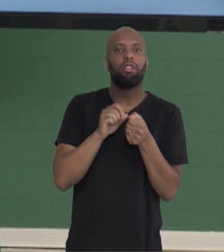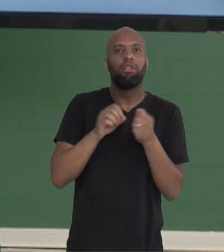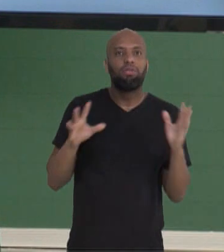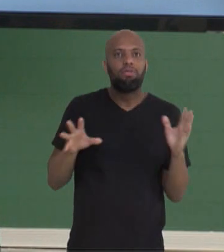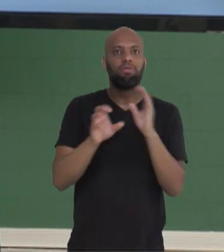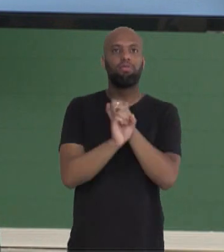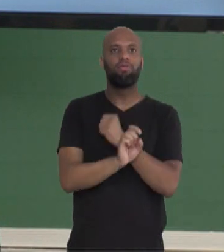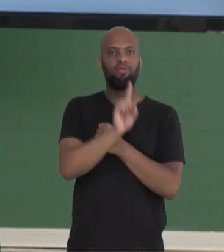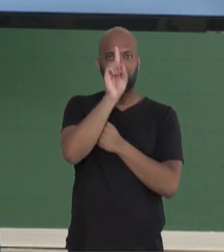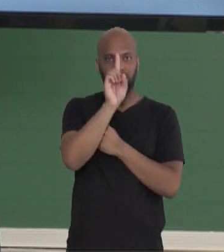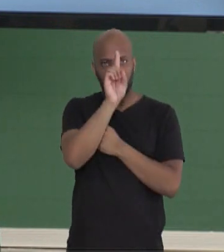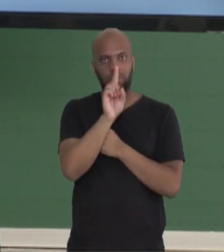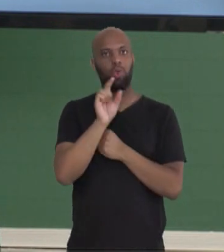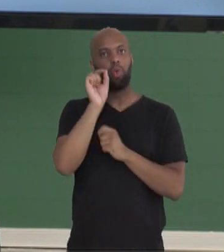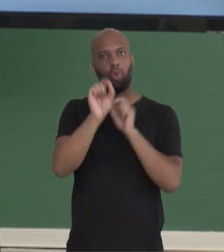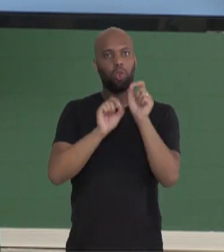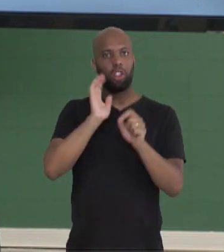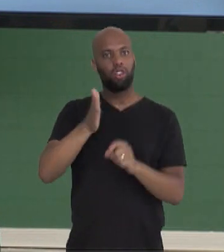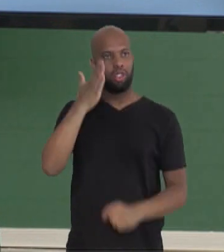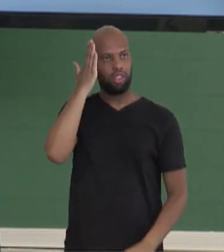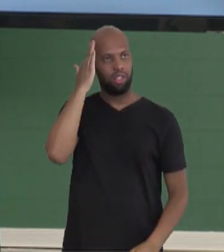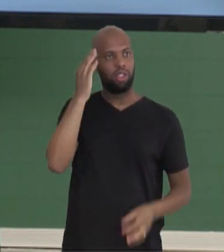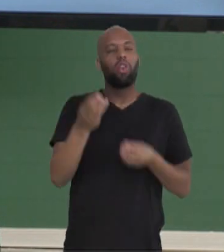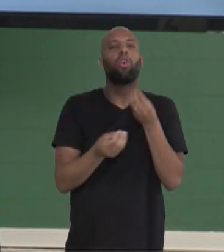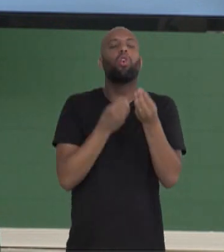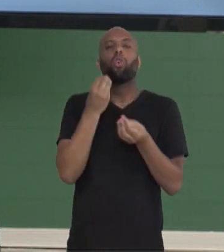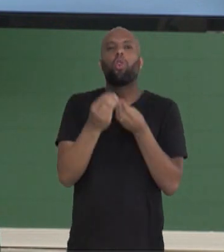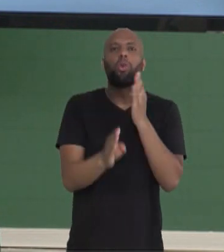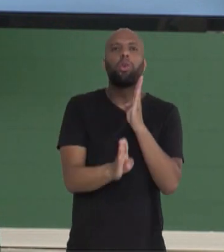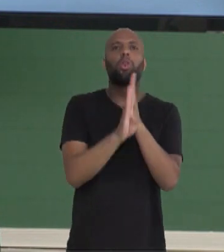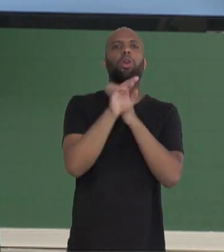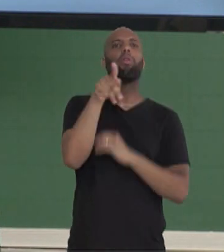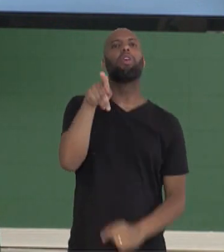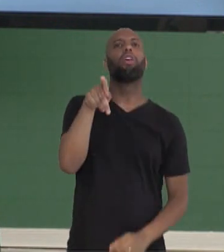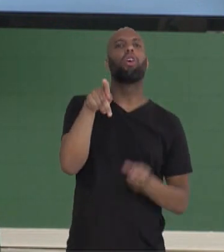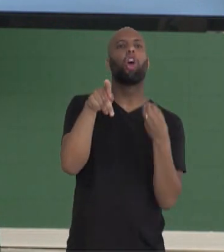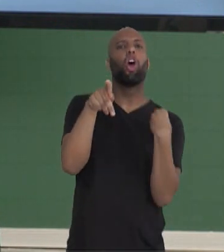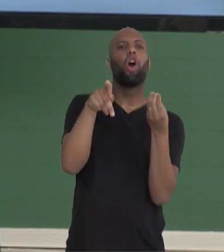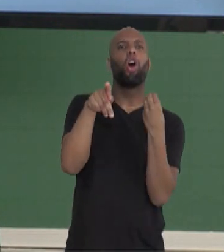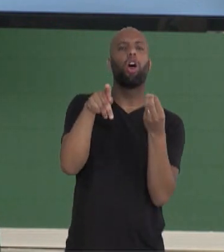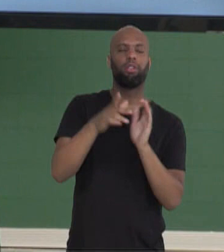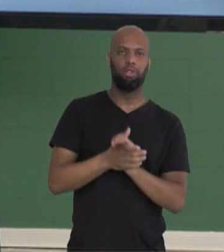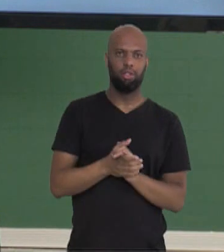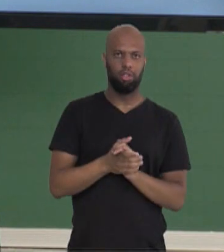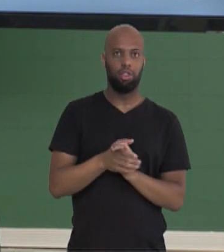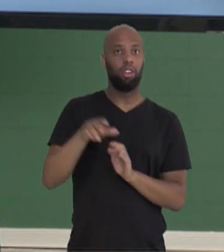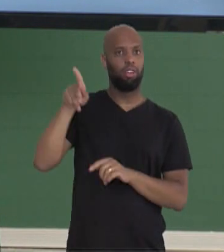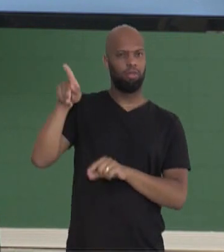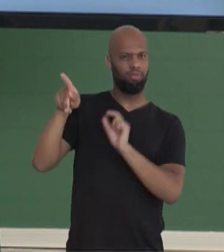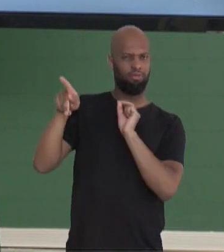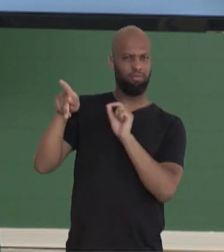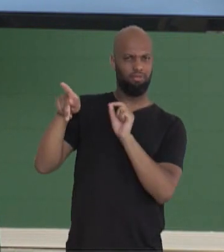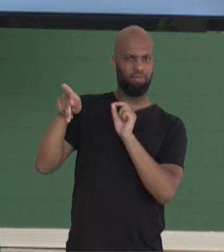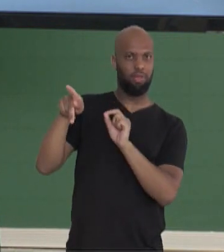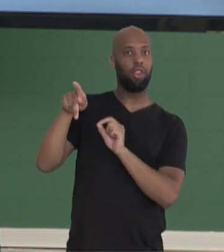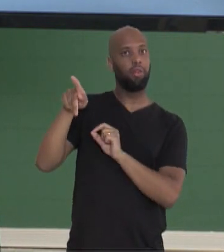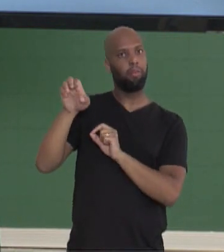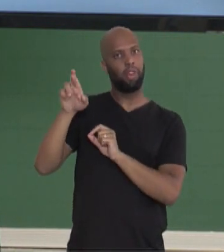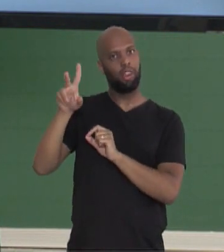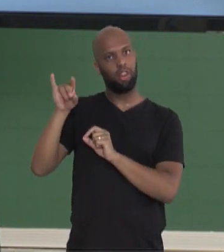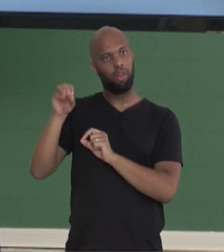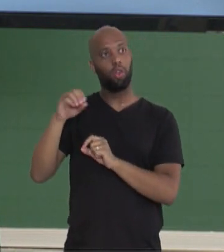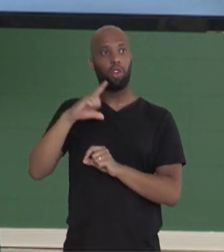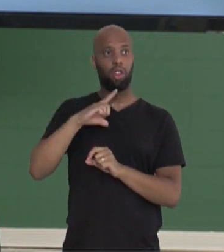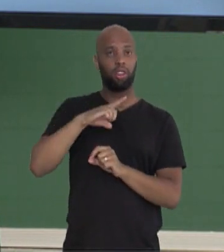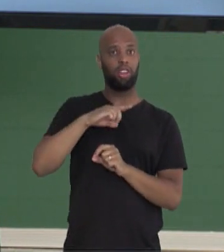isso daqui dentro do que a gente aprendeu. Como que a gente vai calcular o período? Então, a gente viu que período era calculado por